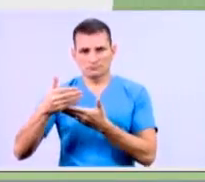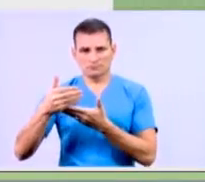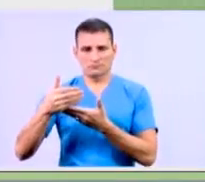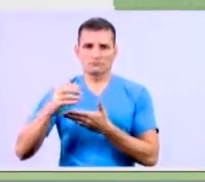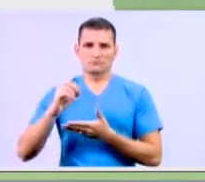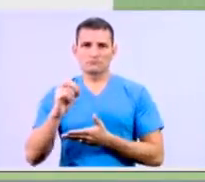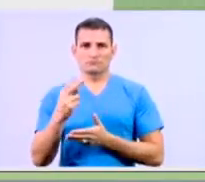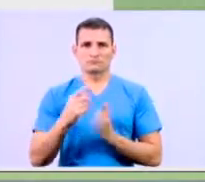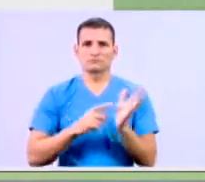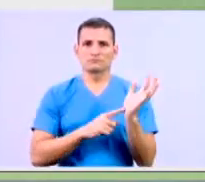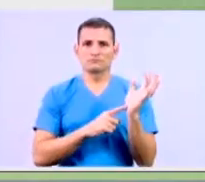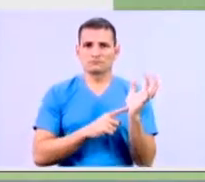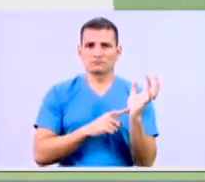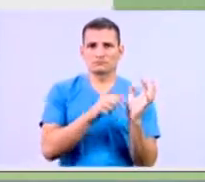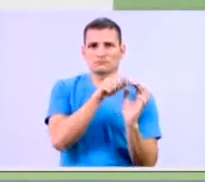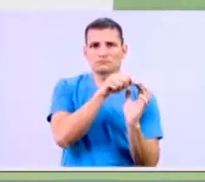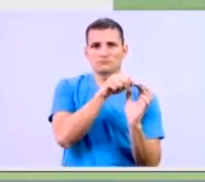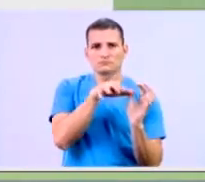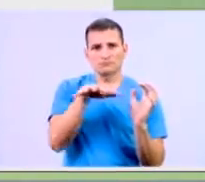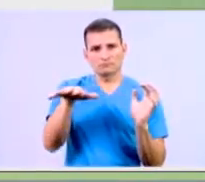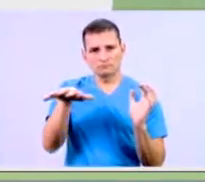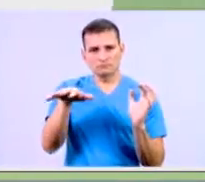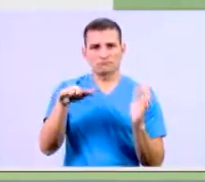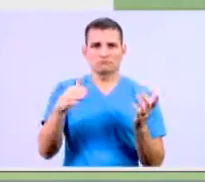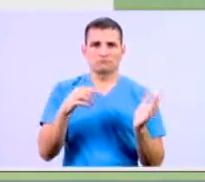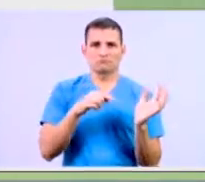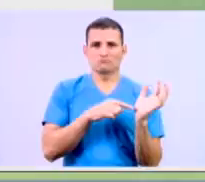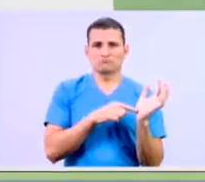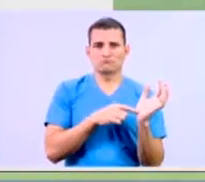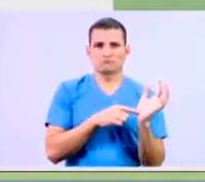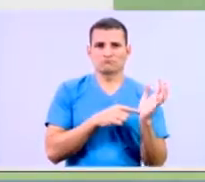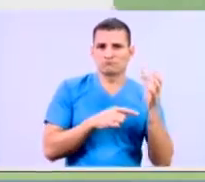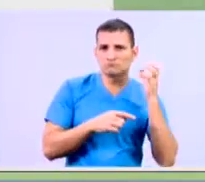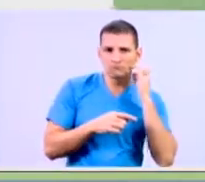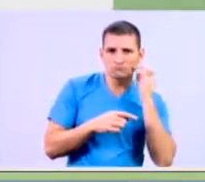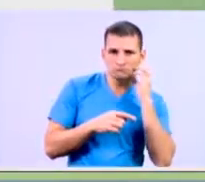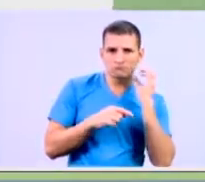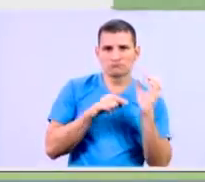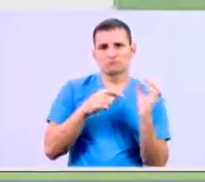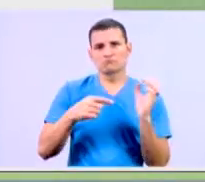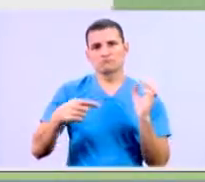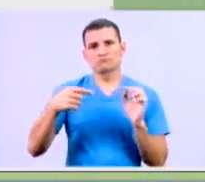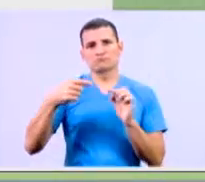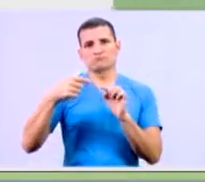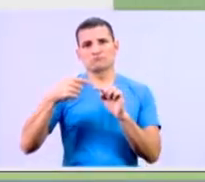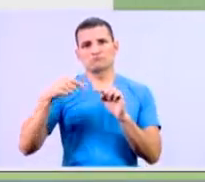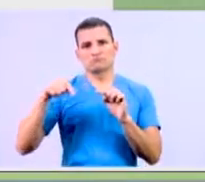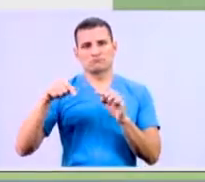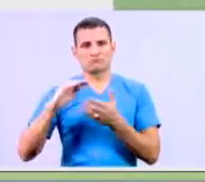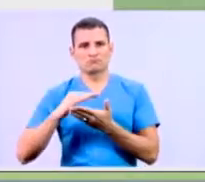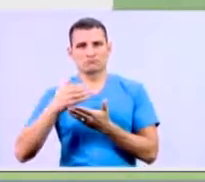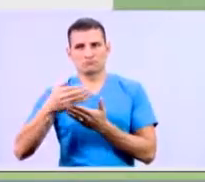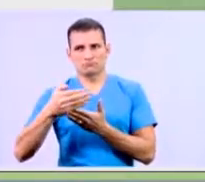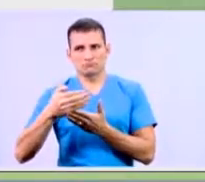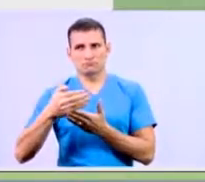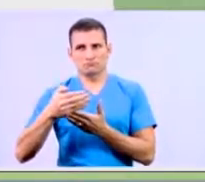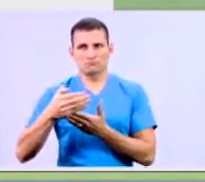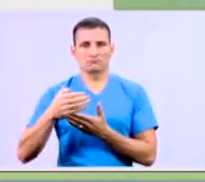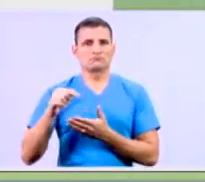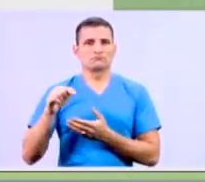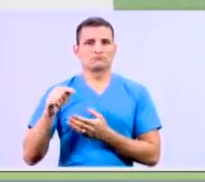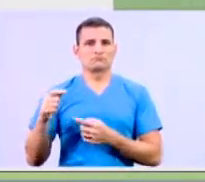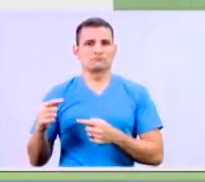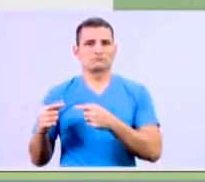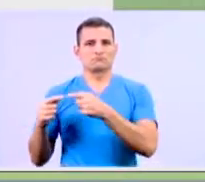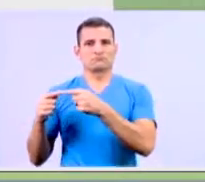mesmo, mas um celular se conectando a um computador, correto? Desse computador se conectando à rede